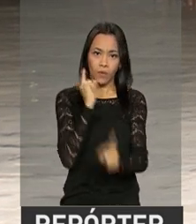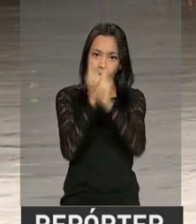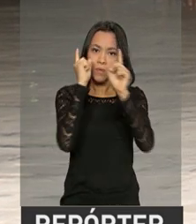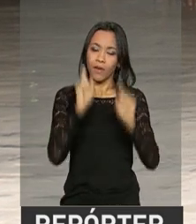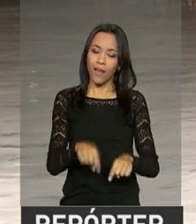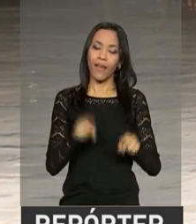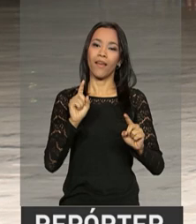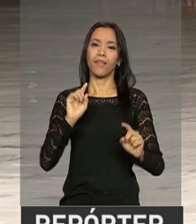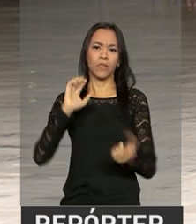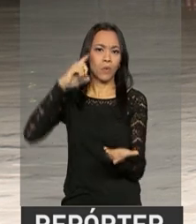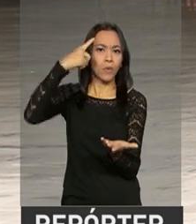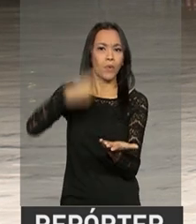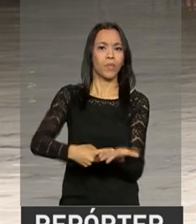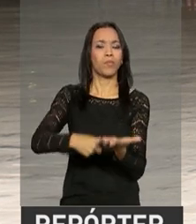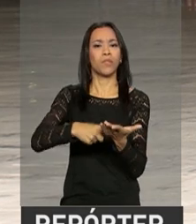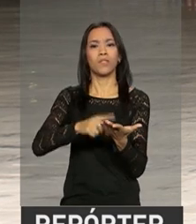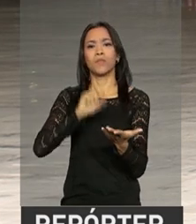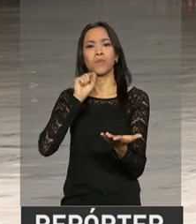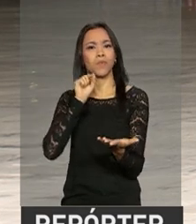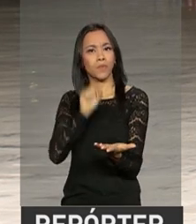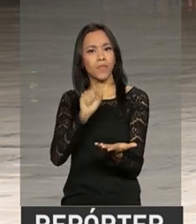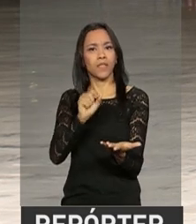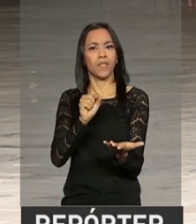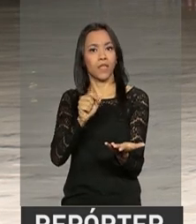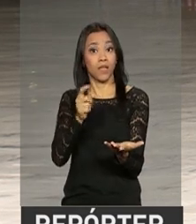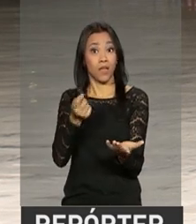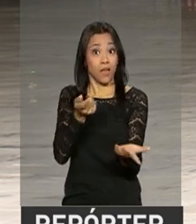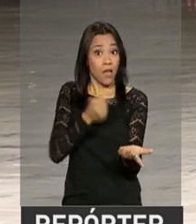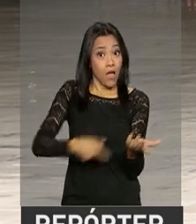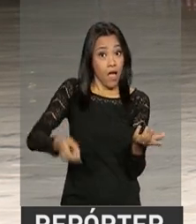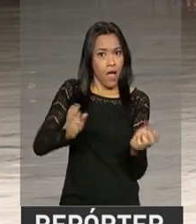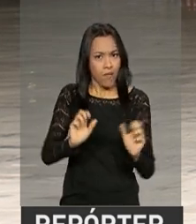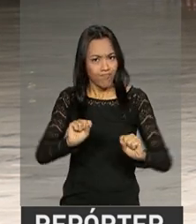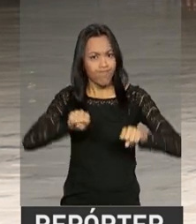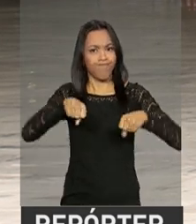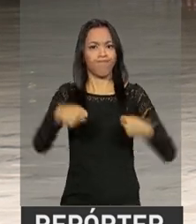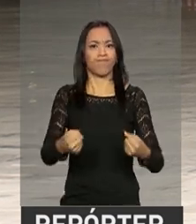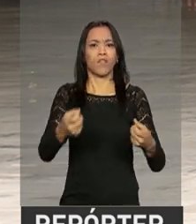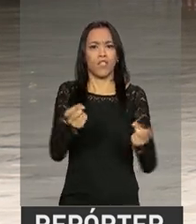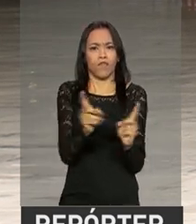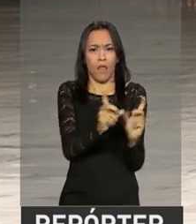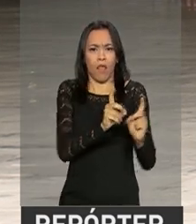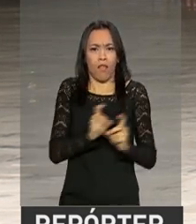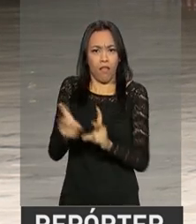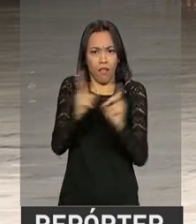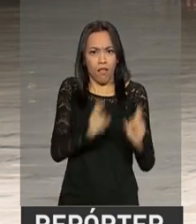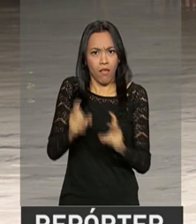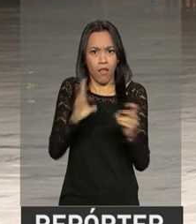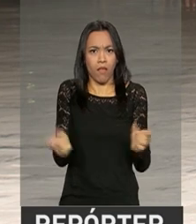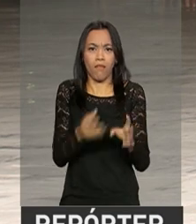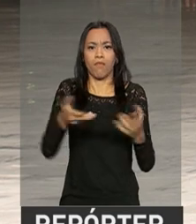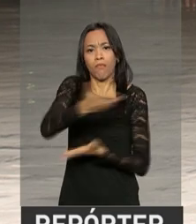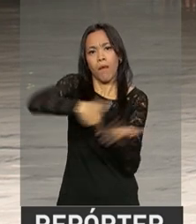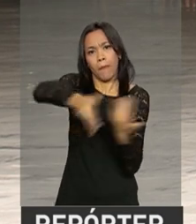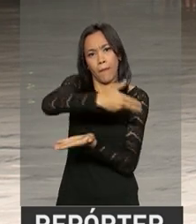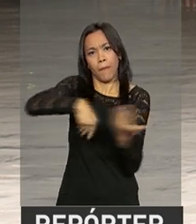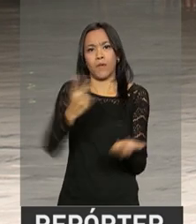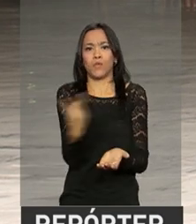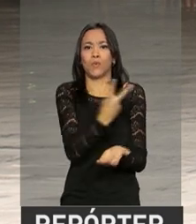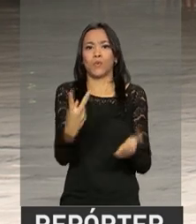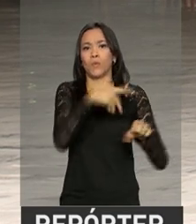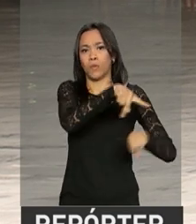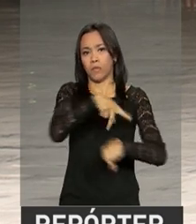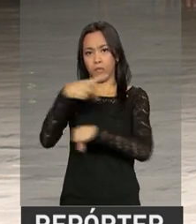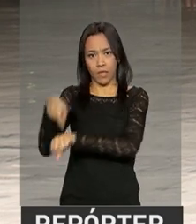de consolidar a a intenção de promover aí a recuperação dos fluxos comercial e de investimentos entre os dois